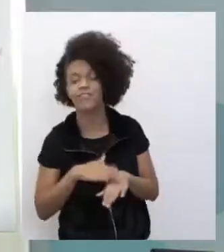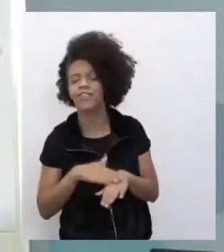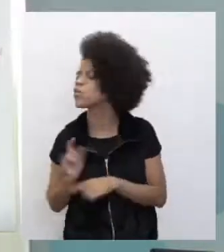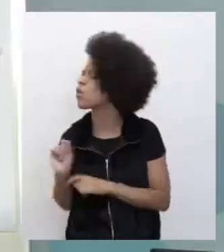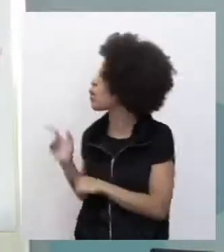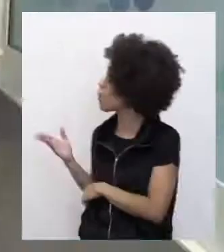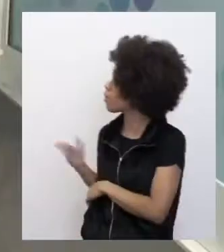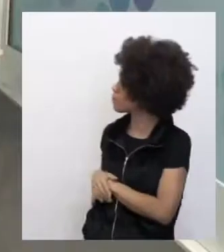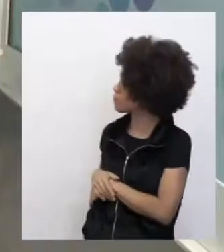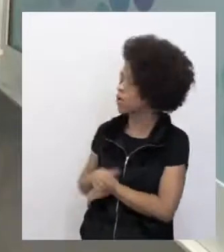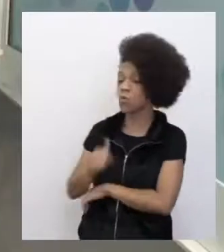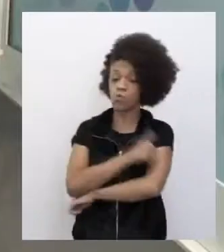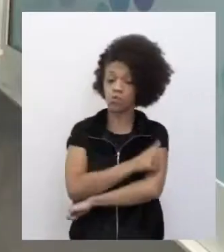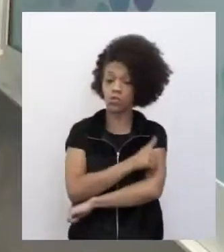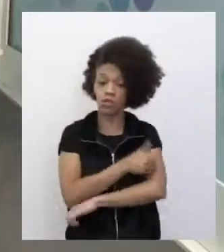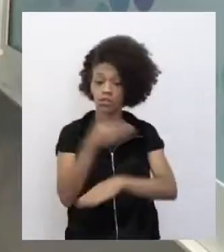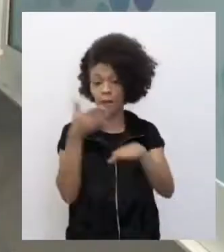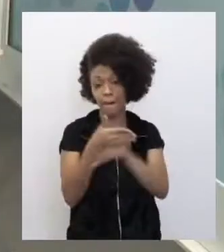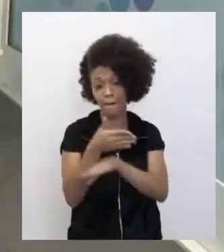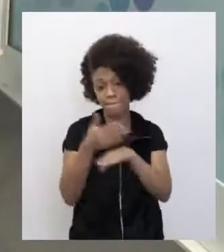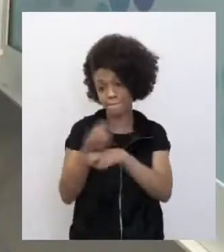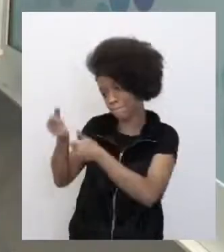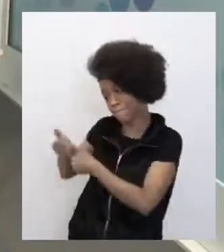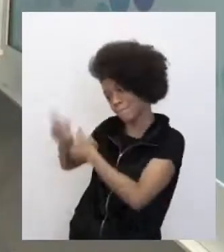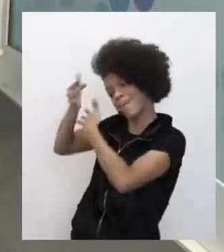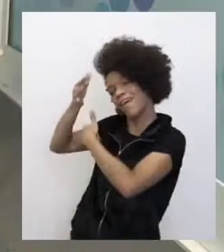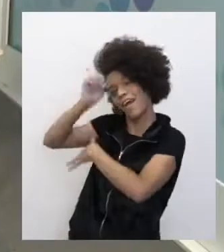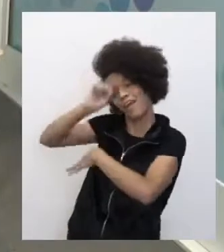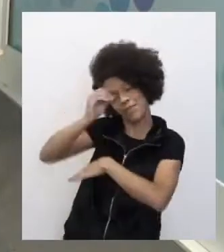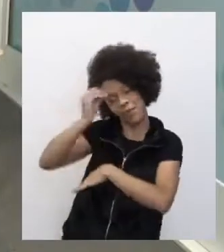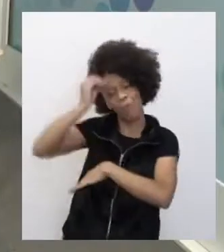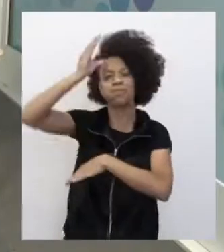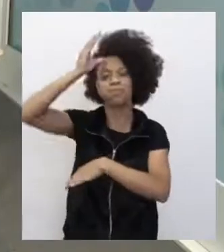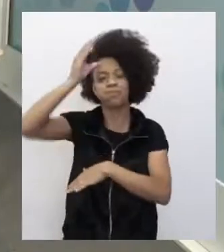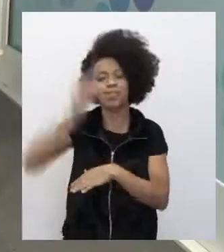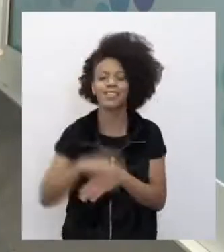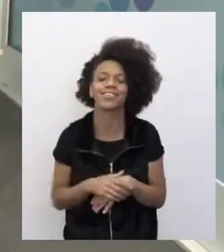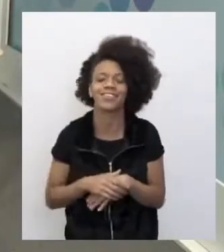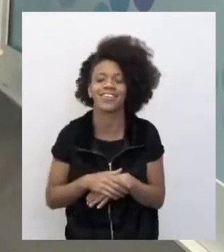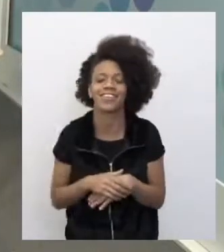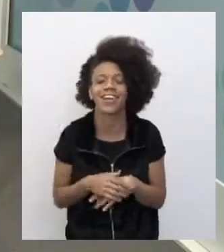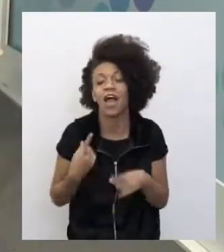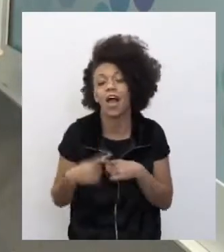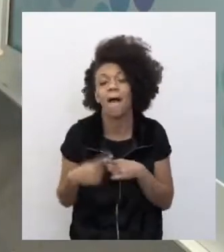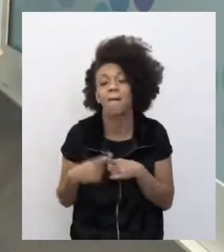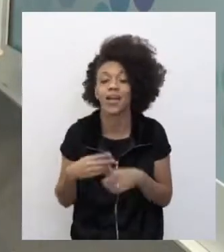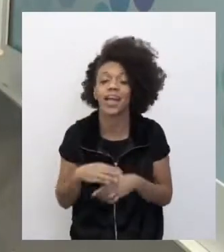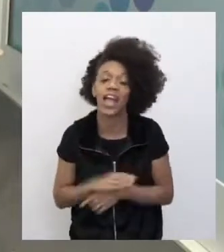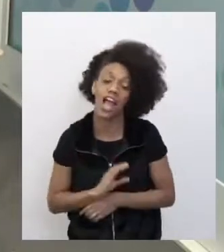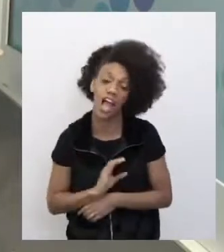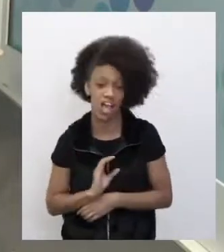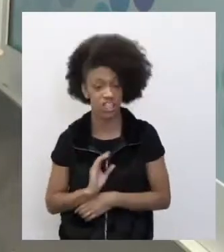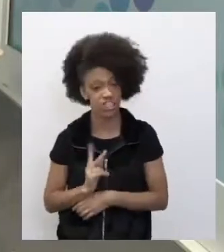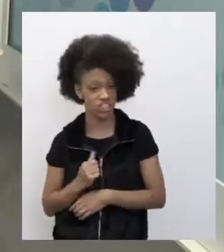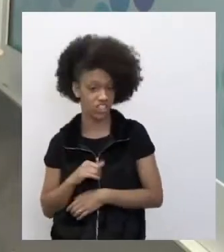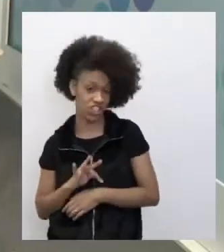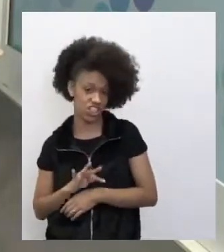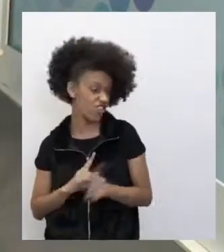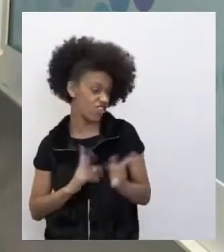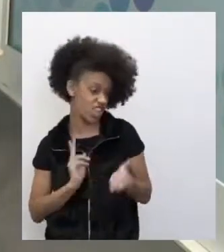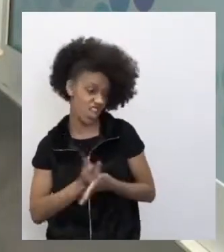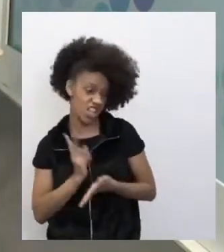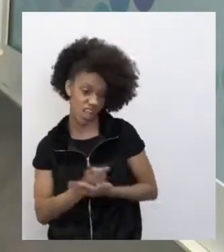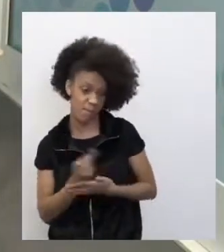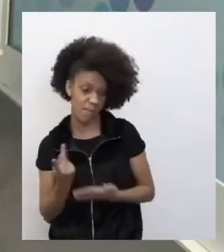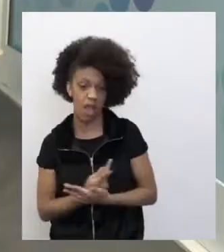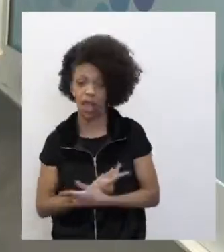Ed? Os alunos que participam no chat aprendem mais. Ai, gente, eu pedi para ele ler só porque ele disse que a gente fala sempre errado. Ele fala, vocês falam sempre errado. Como é